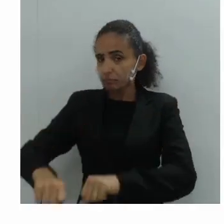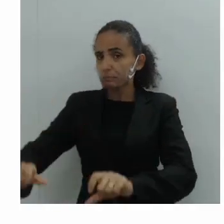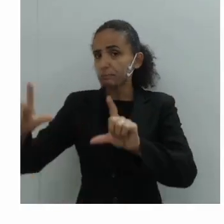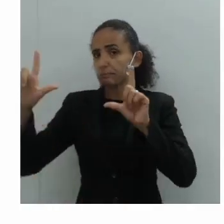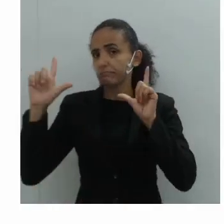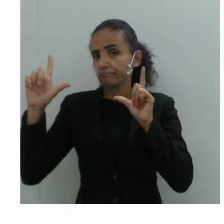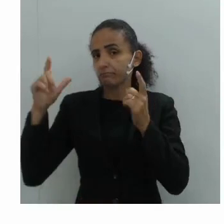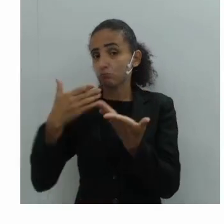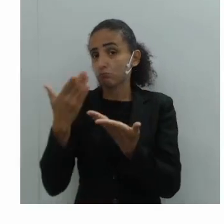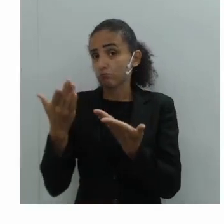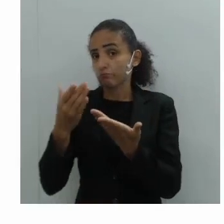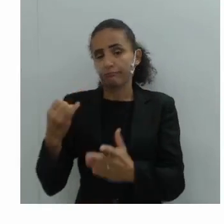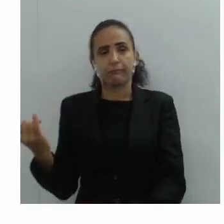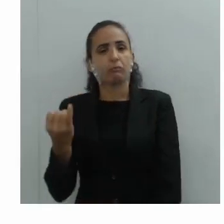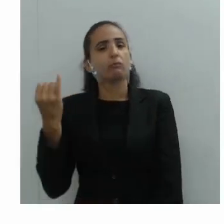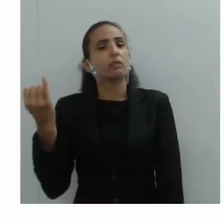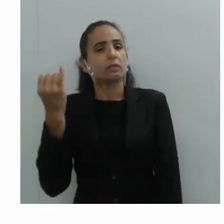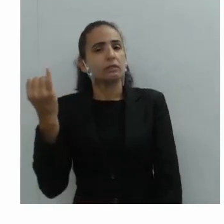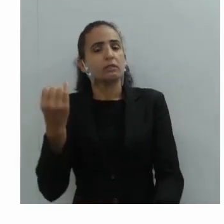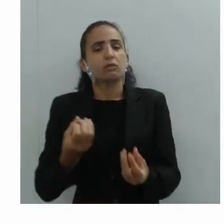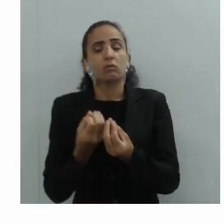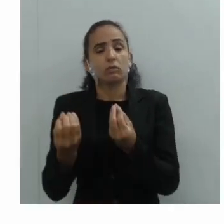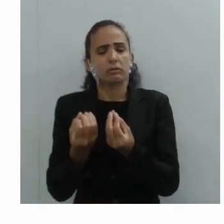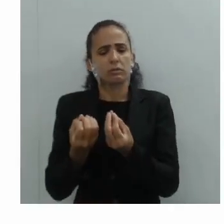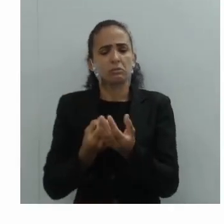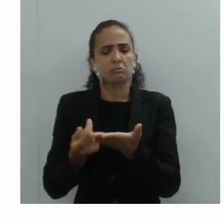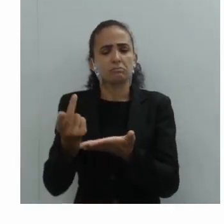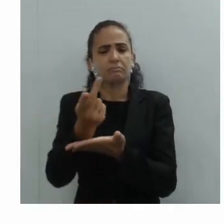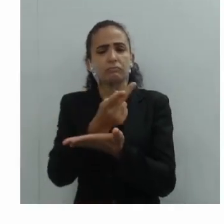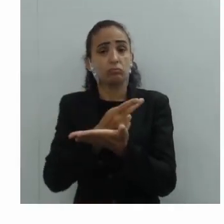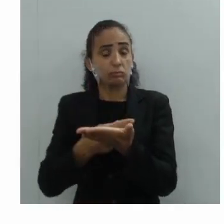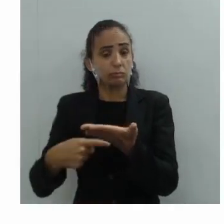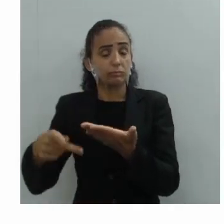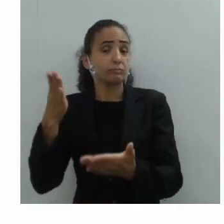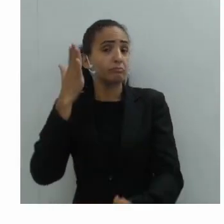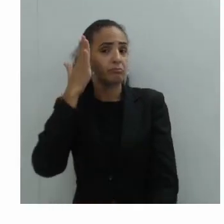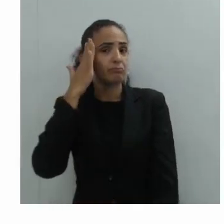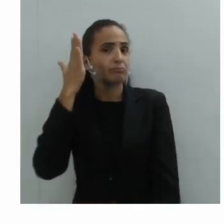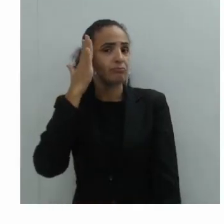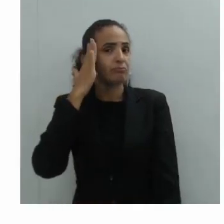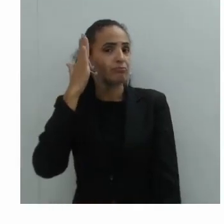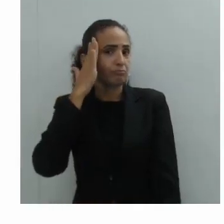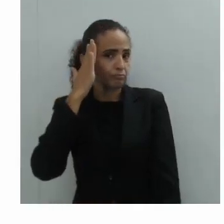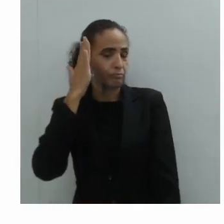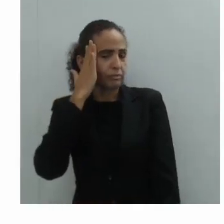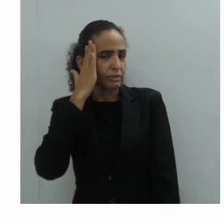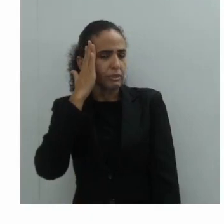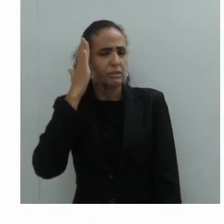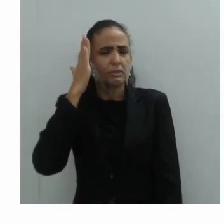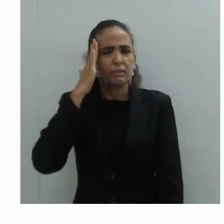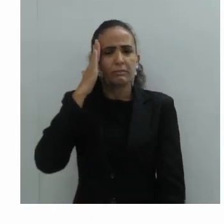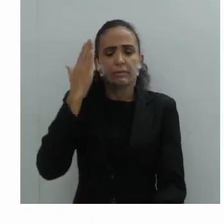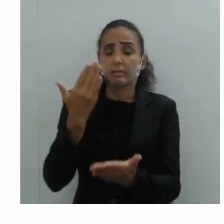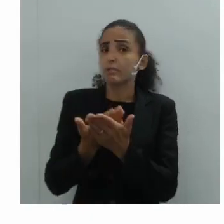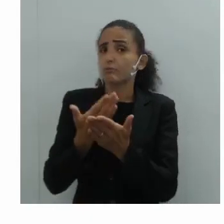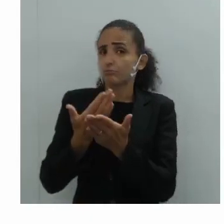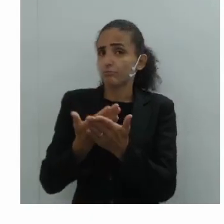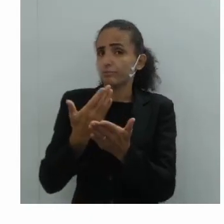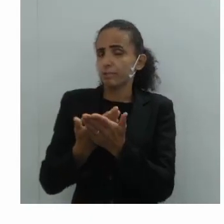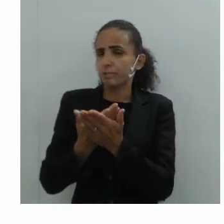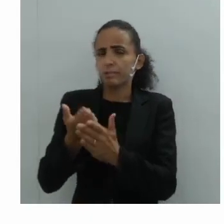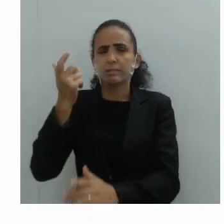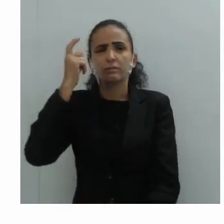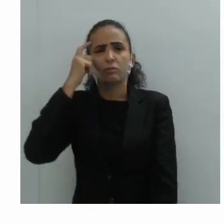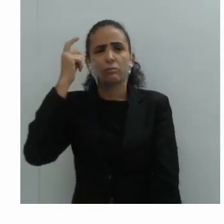para vocês, certo? Uma charge para vocês entenderem, vocês meditarem um pouco sobre